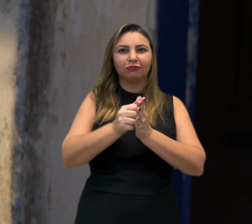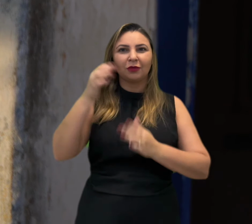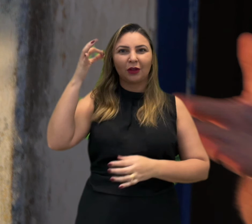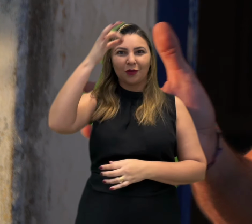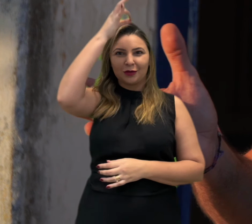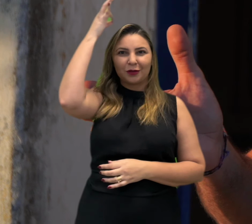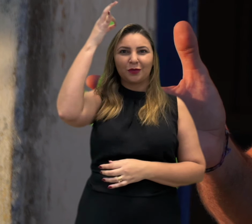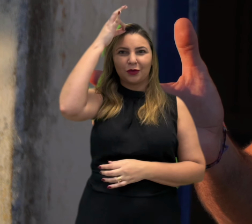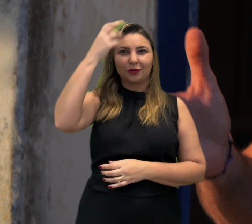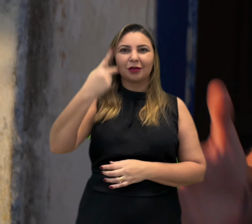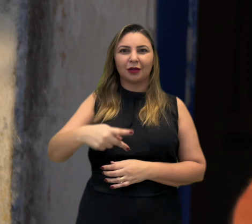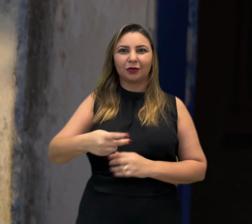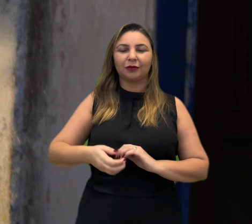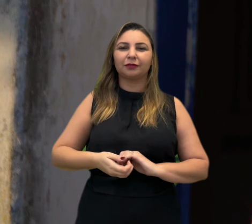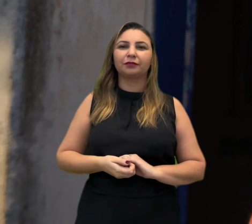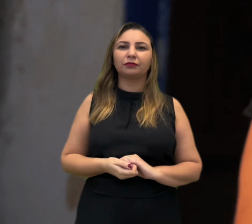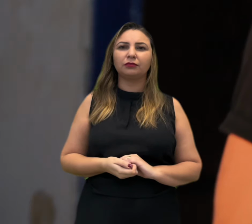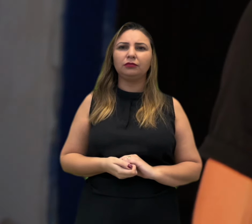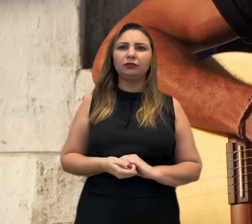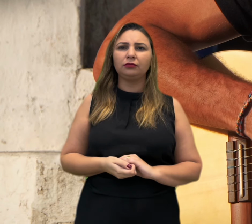de Anchieta, no Espírito Santo.